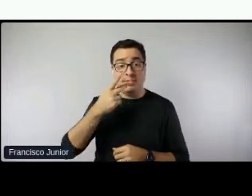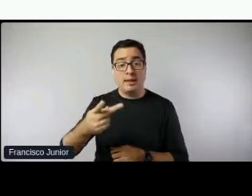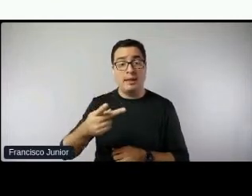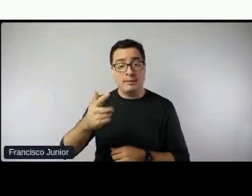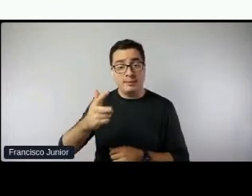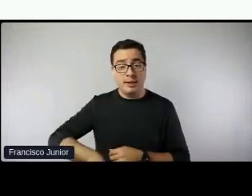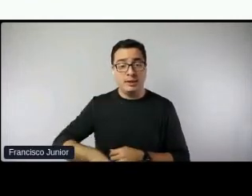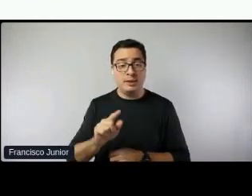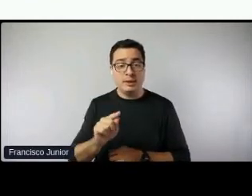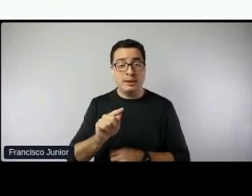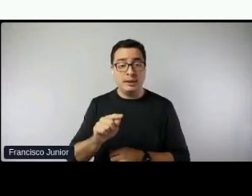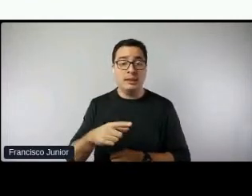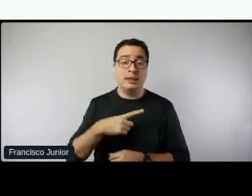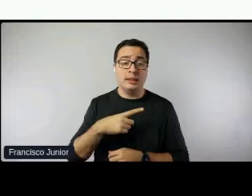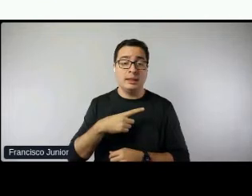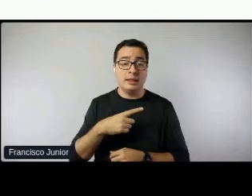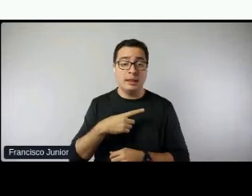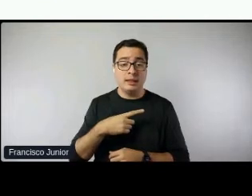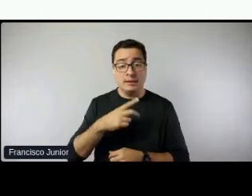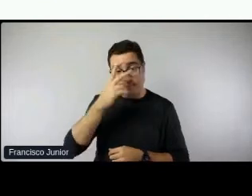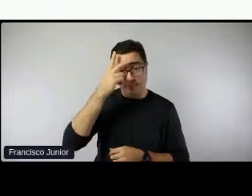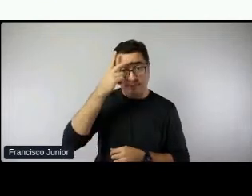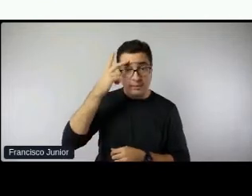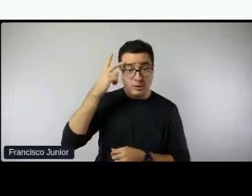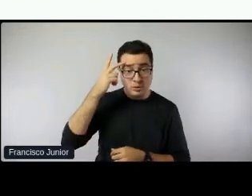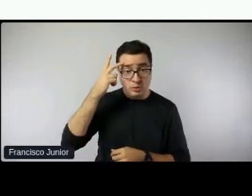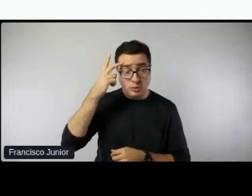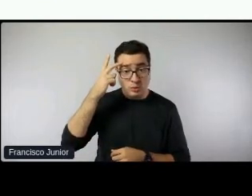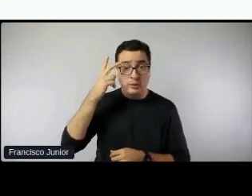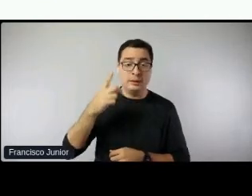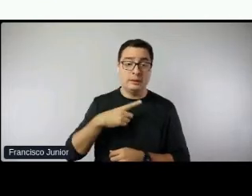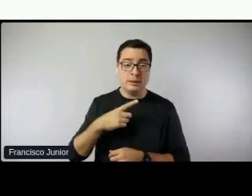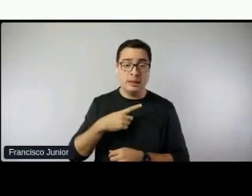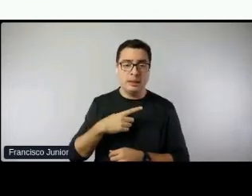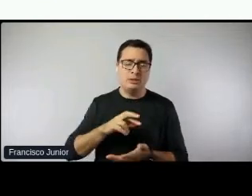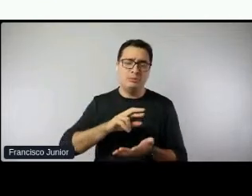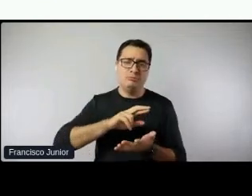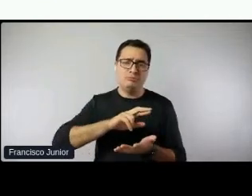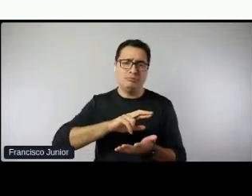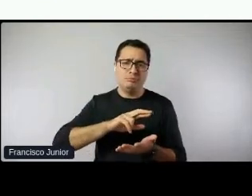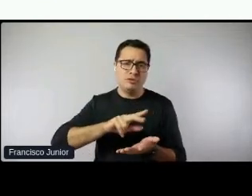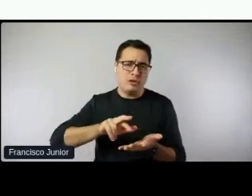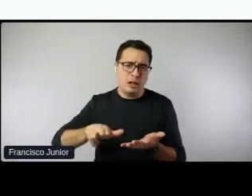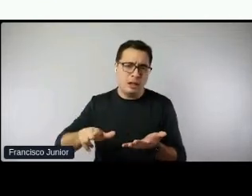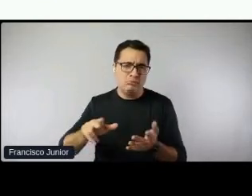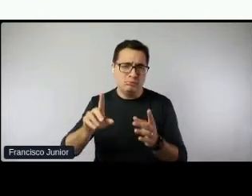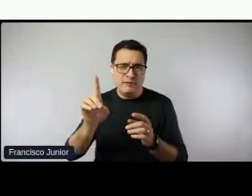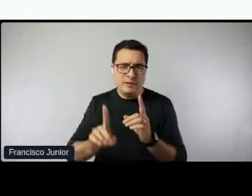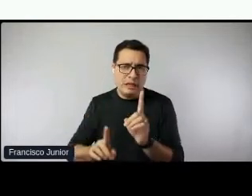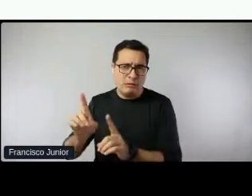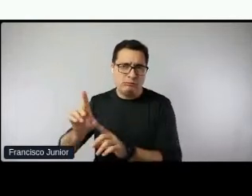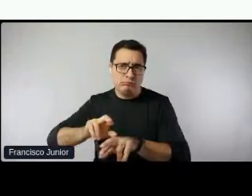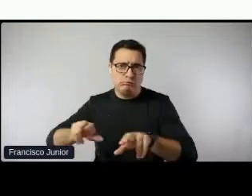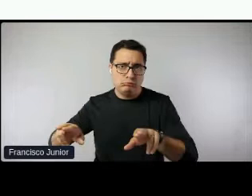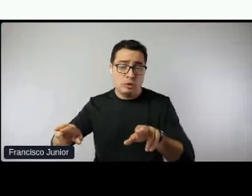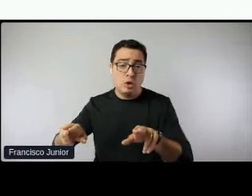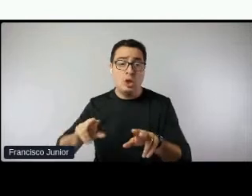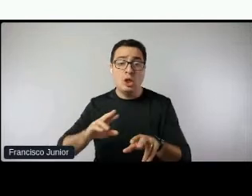que a gente tem pessoas com diferentes tipos de deficiência, sim, em todos